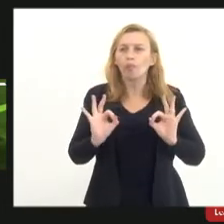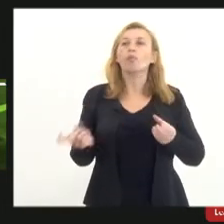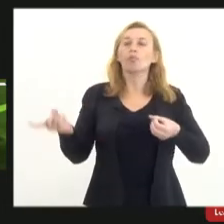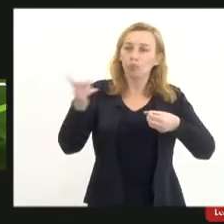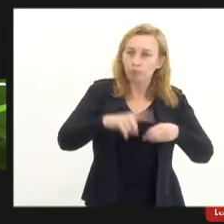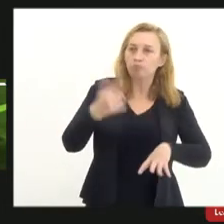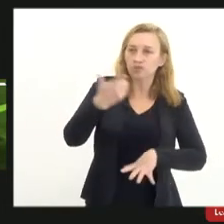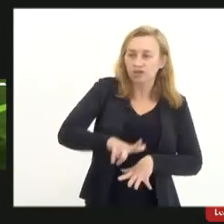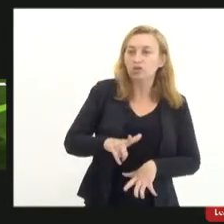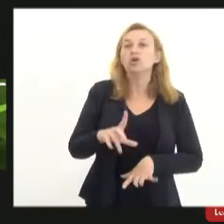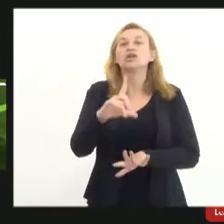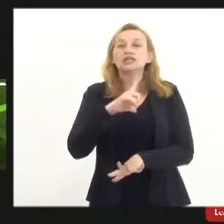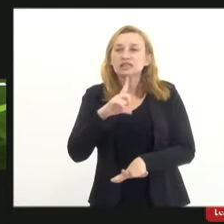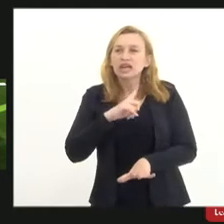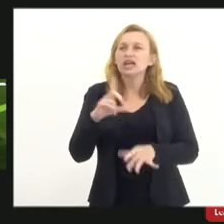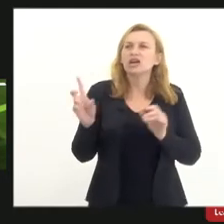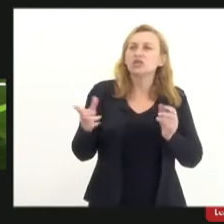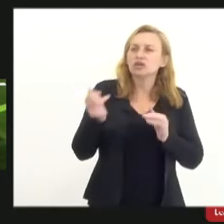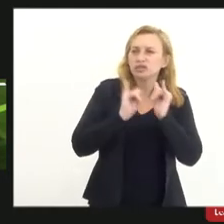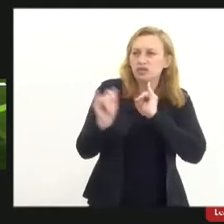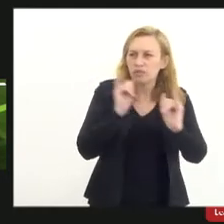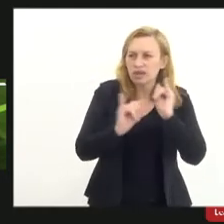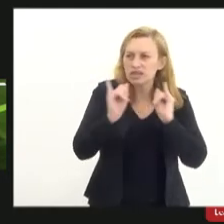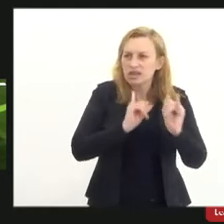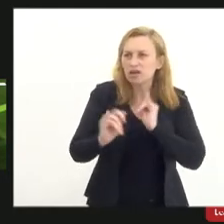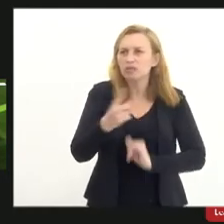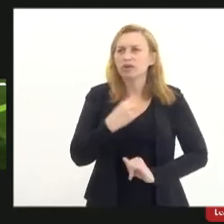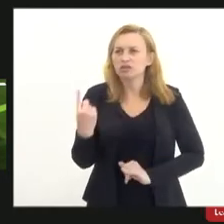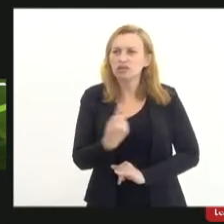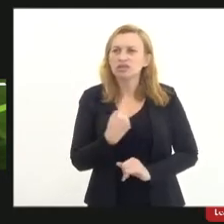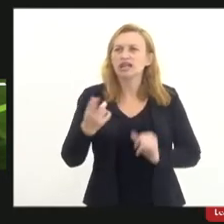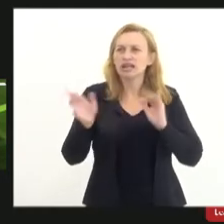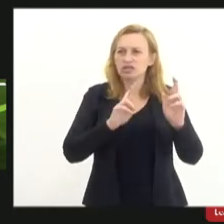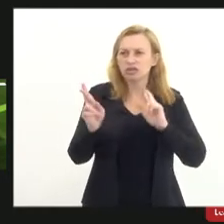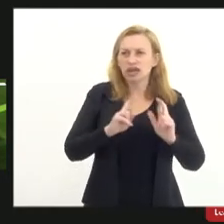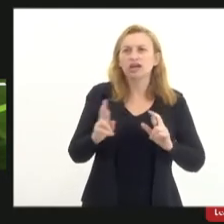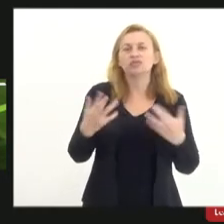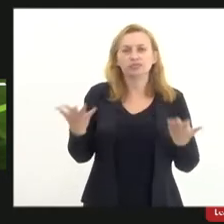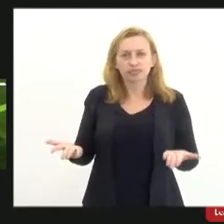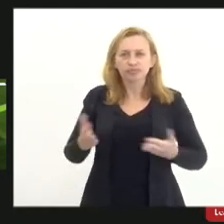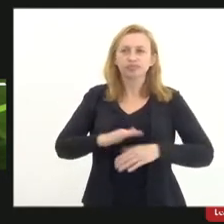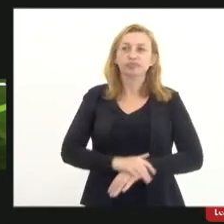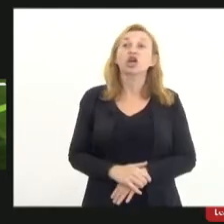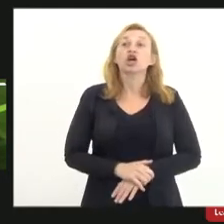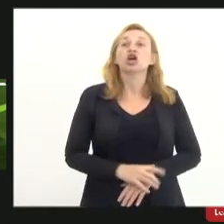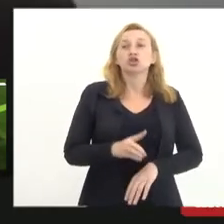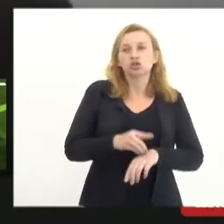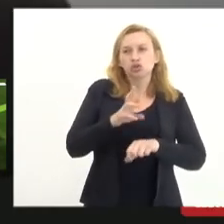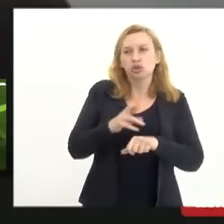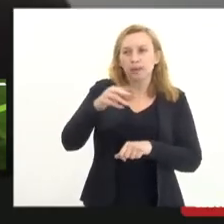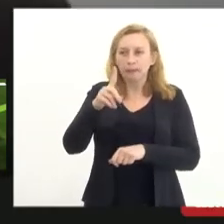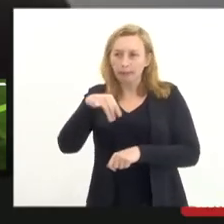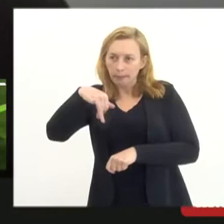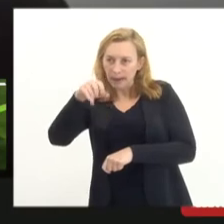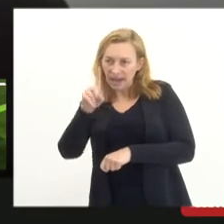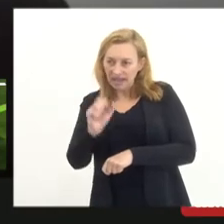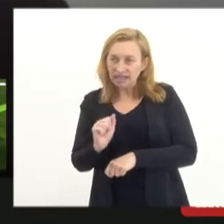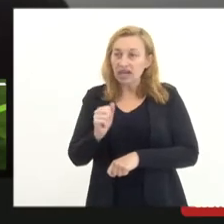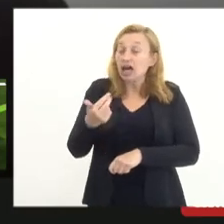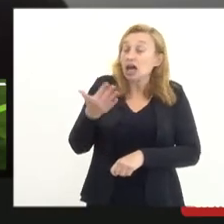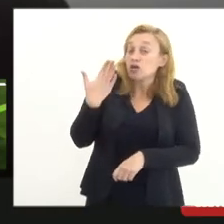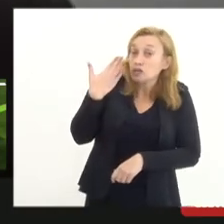Você tem alguma notícia para a gente em relação a isso? Doutora Magda, eu sei